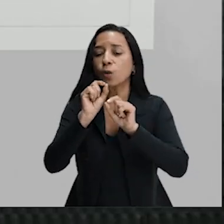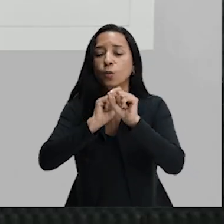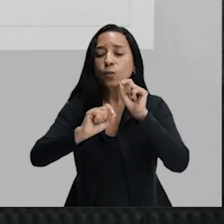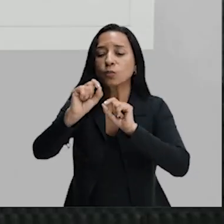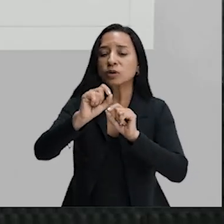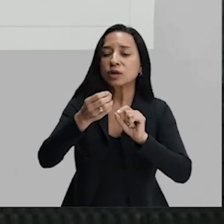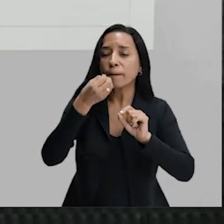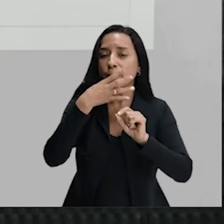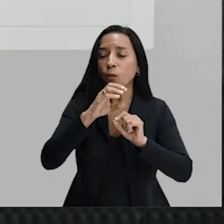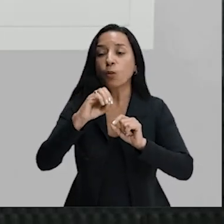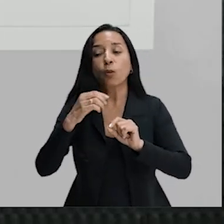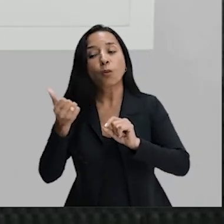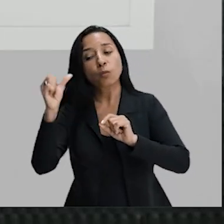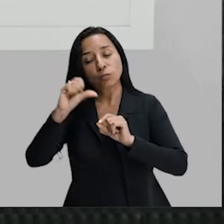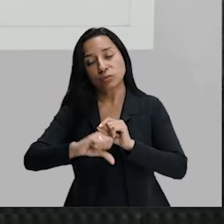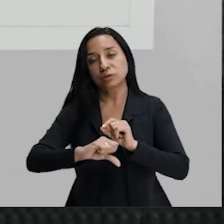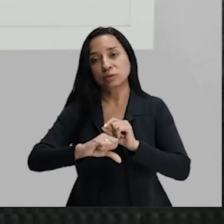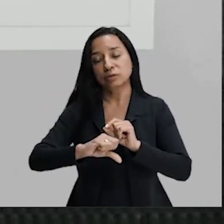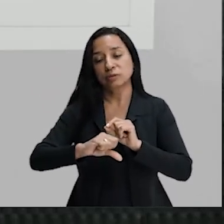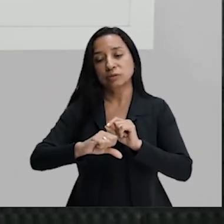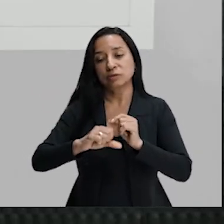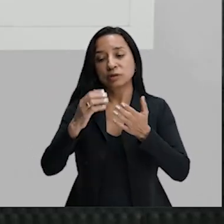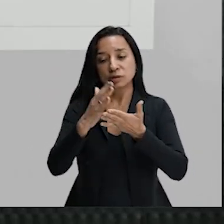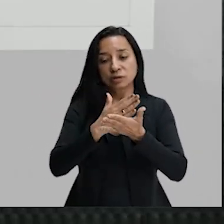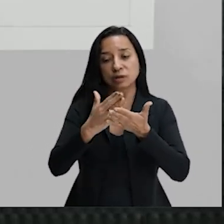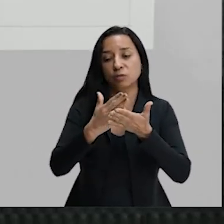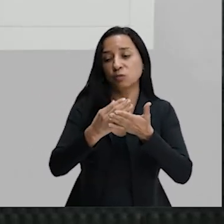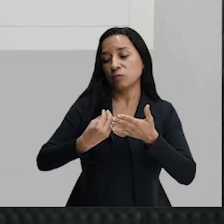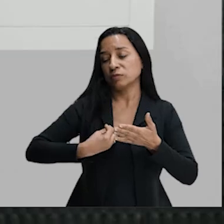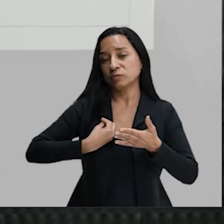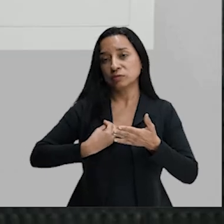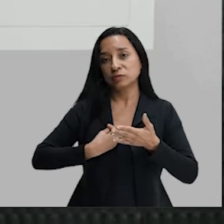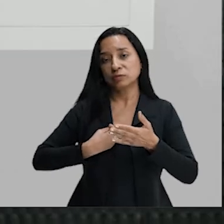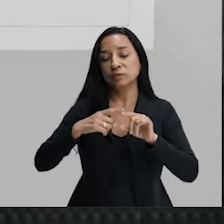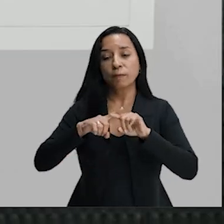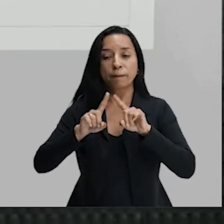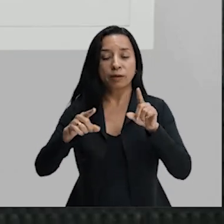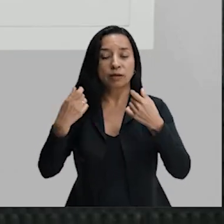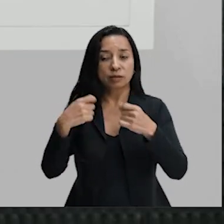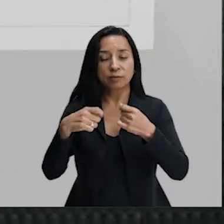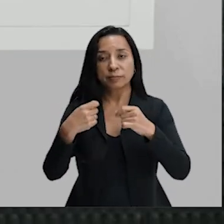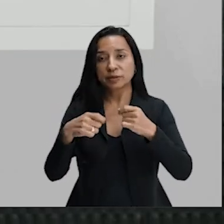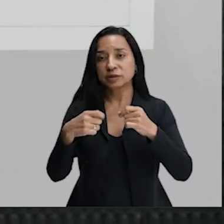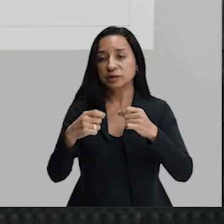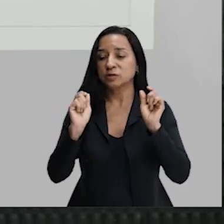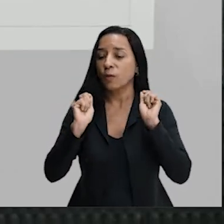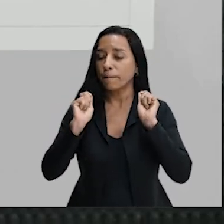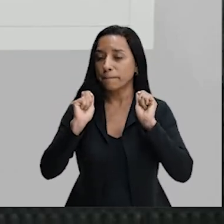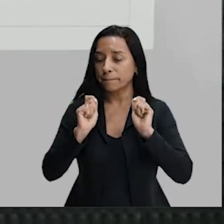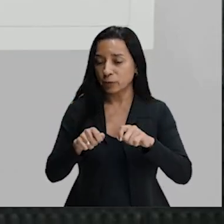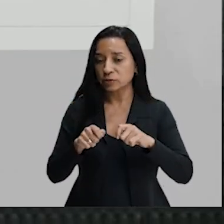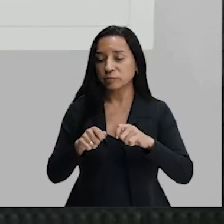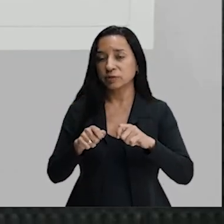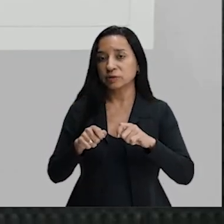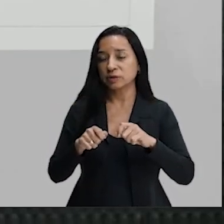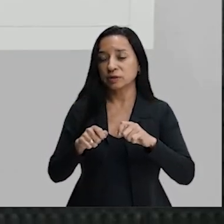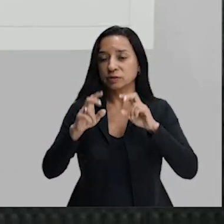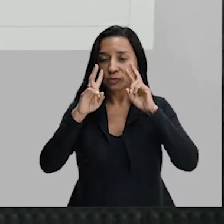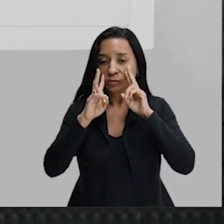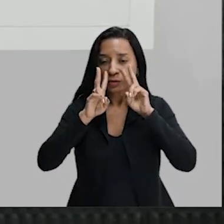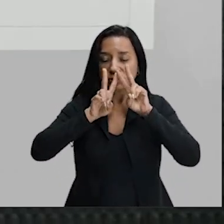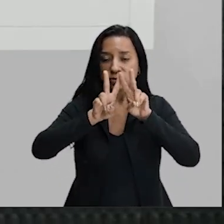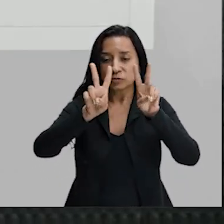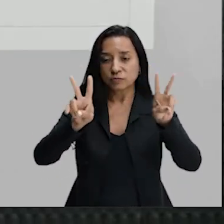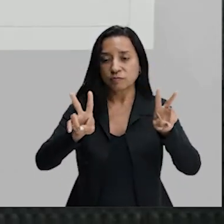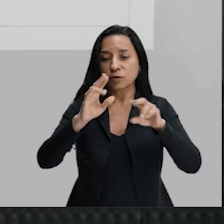algumas situações, mas torna-se necessário ter esta possibilidade de analisar,